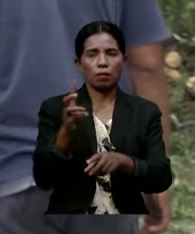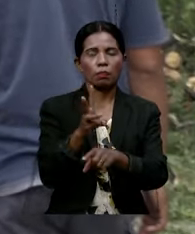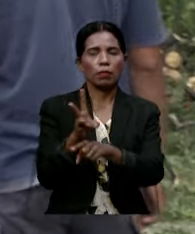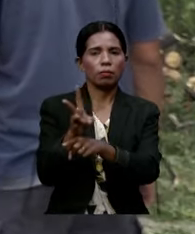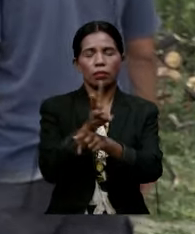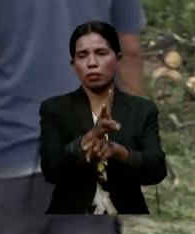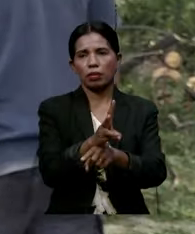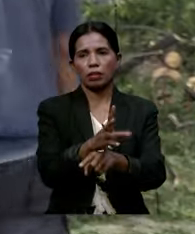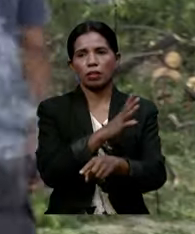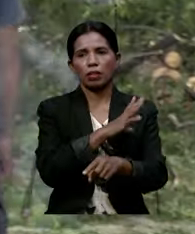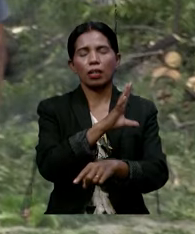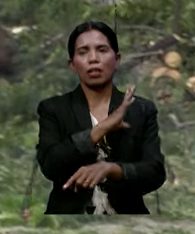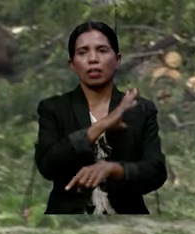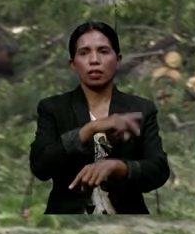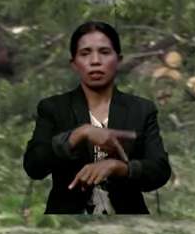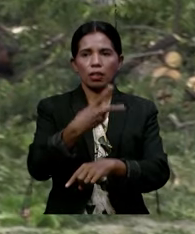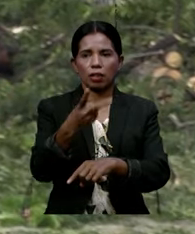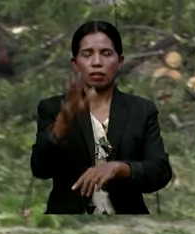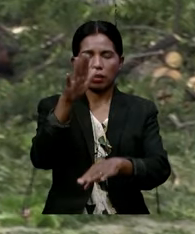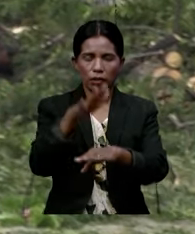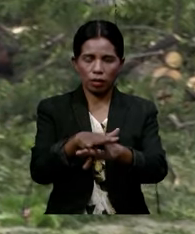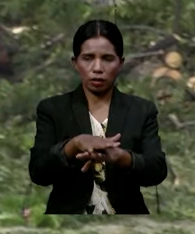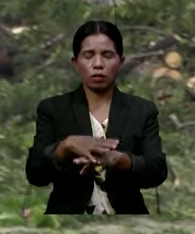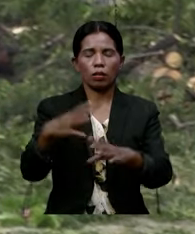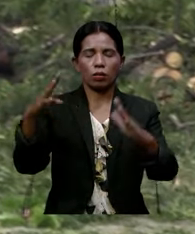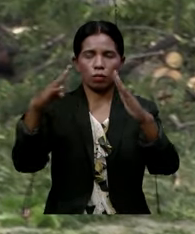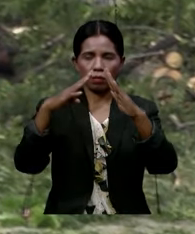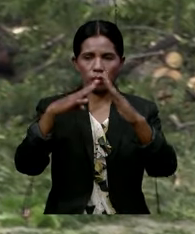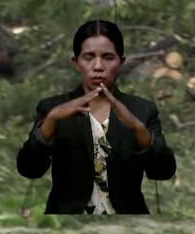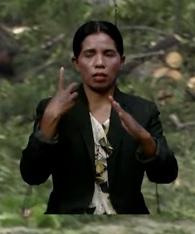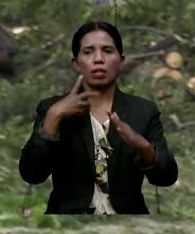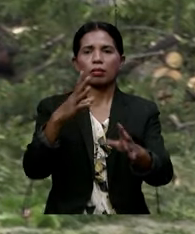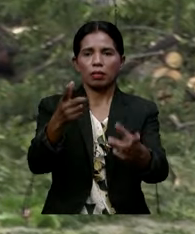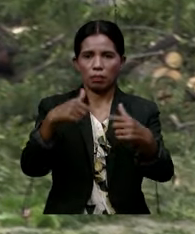bombeiros de rei aimuno, taca teu número rajo, a minha mãe, alô,